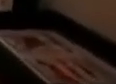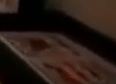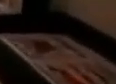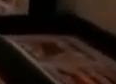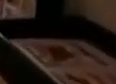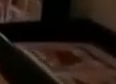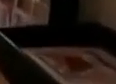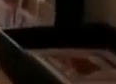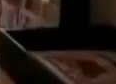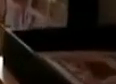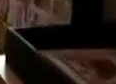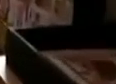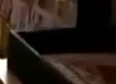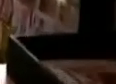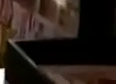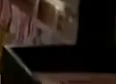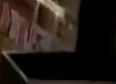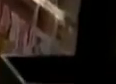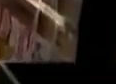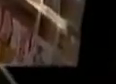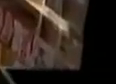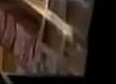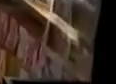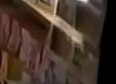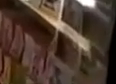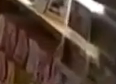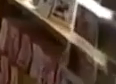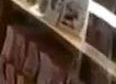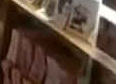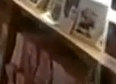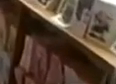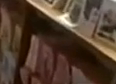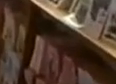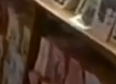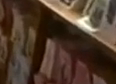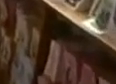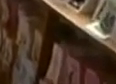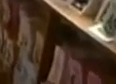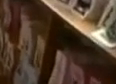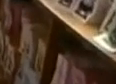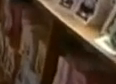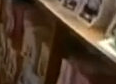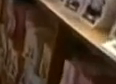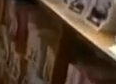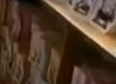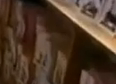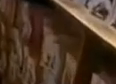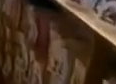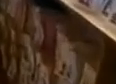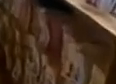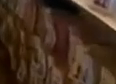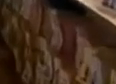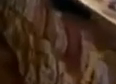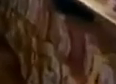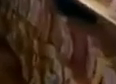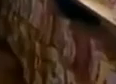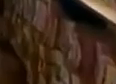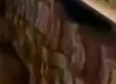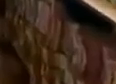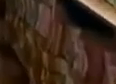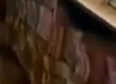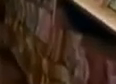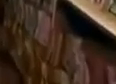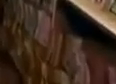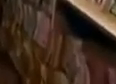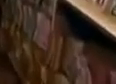longe. Livraria era nome que ninguém nem conhecia. Tempo de letra fraca no sertão. Foi assim que o